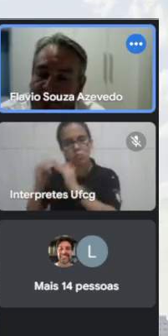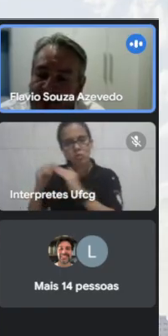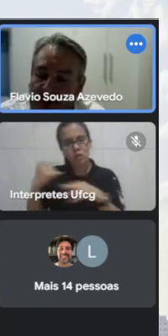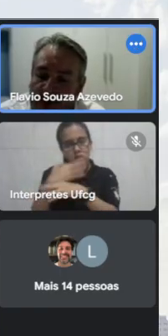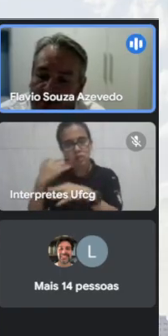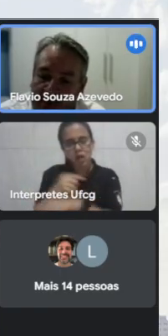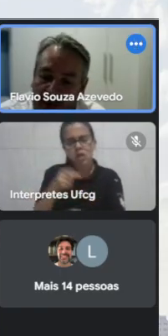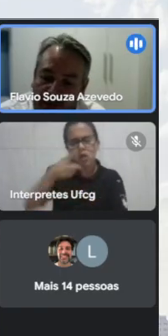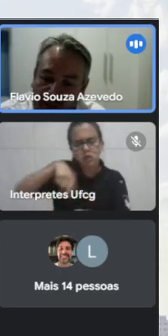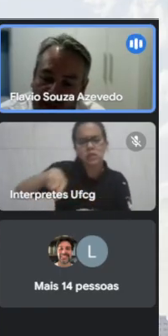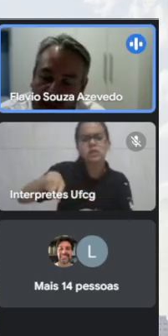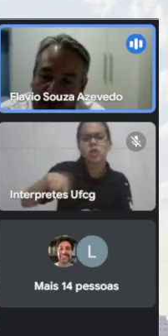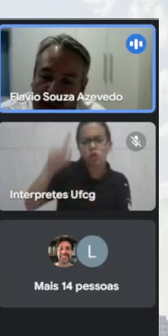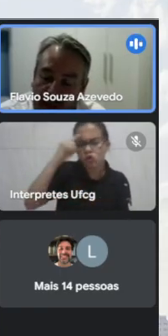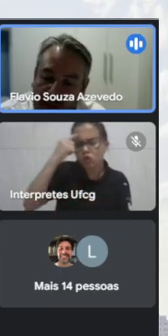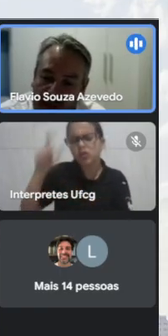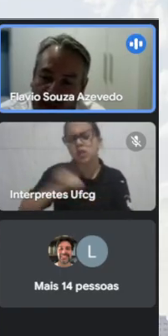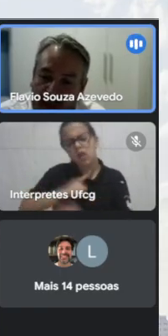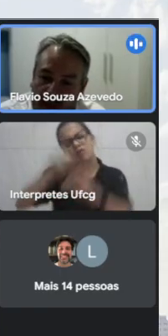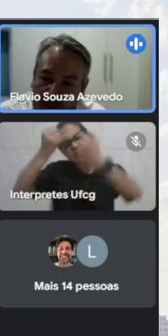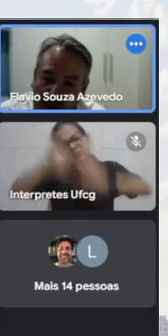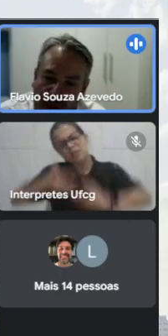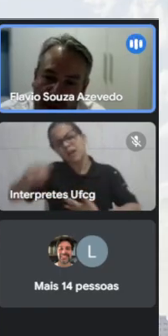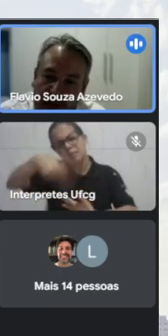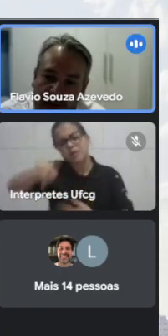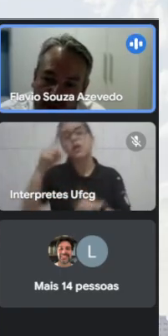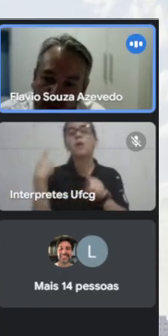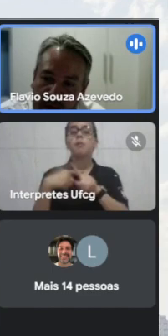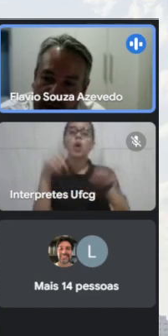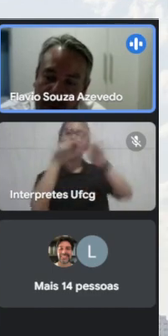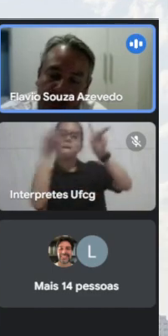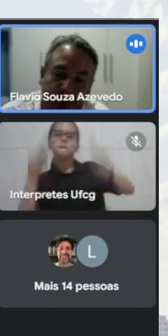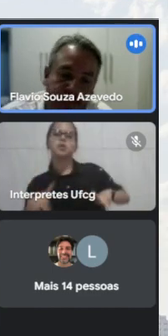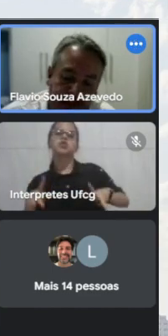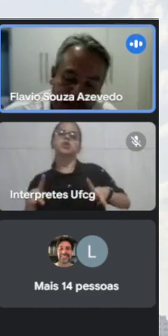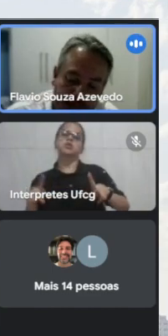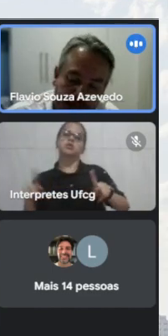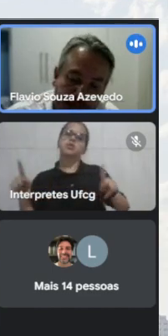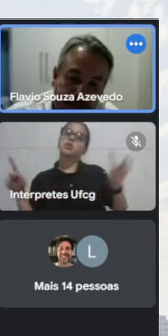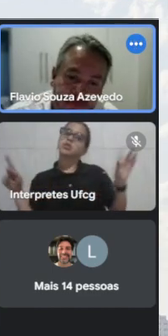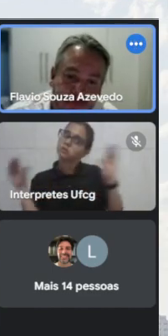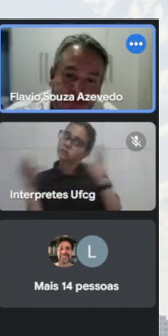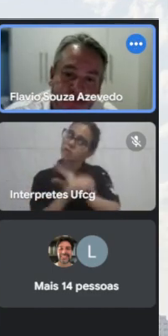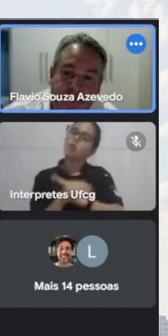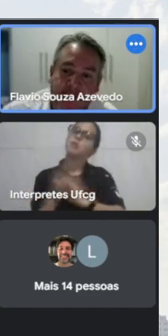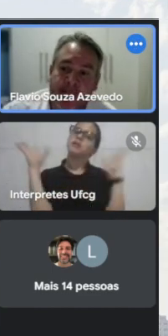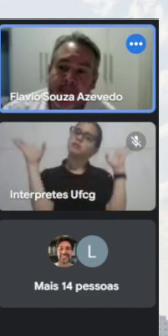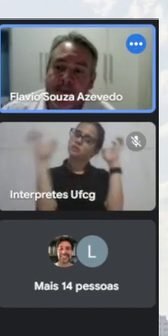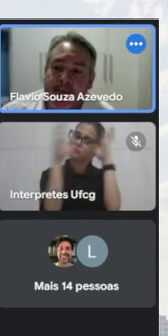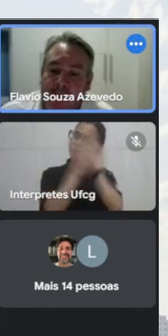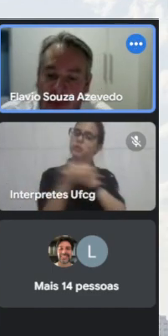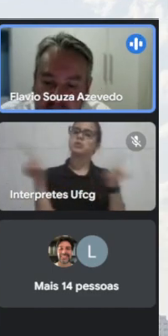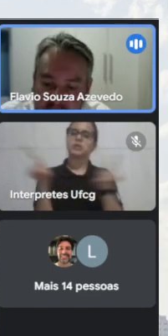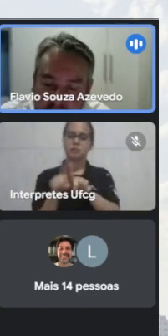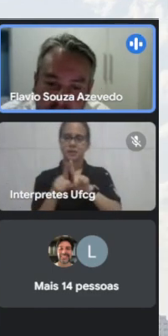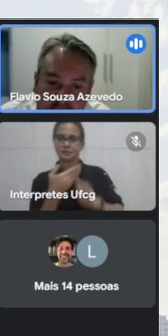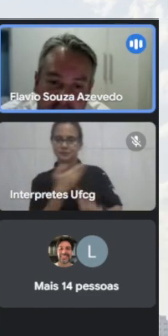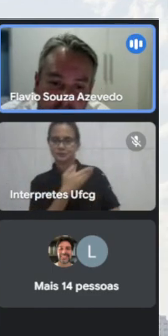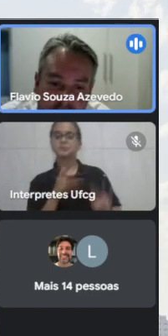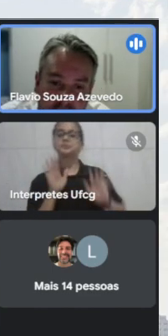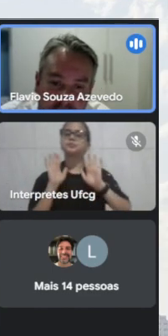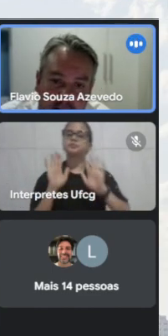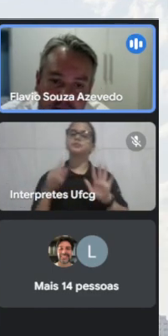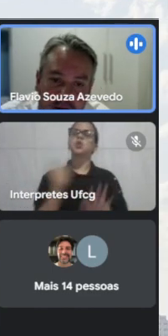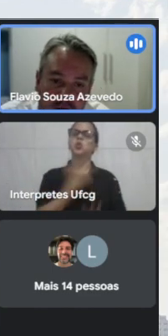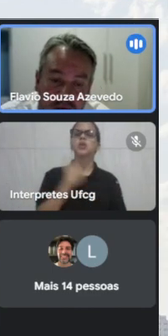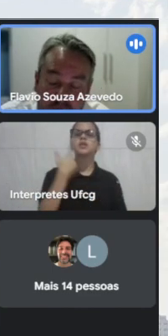tinham. Então, é um projeto muito completo e muito complexo, né, nessa região. Mas, enfim, o que interessa